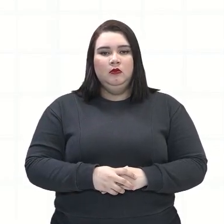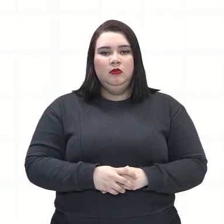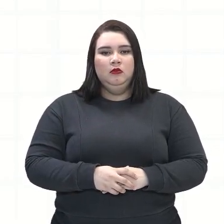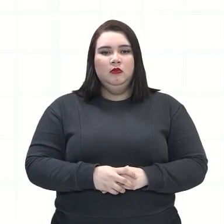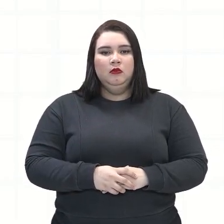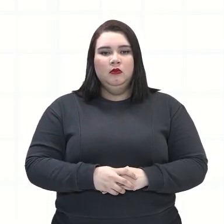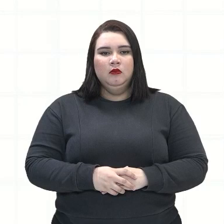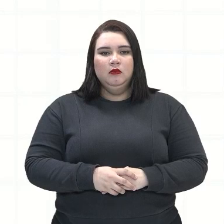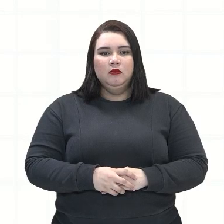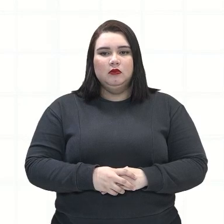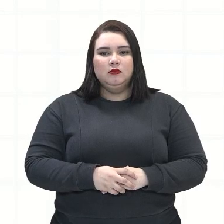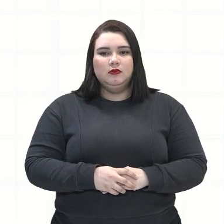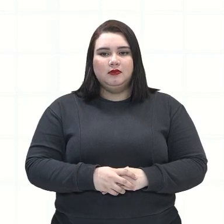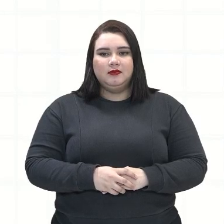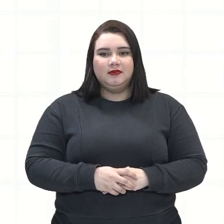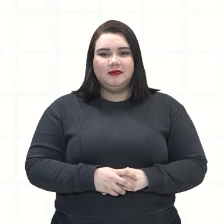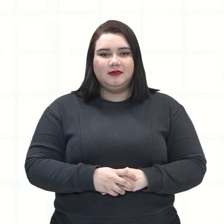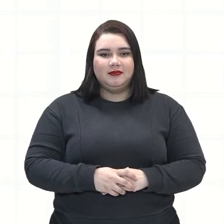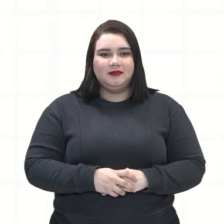Continuando.